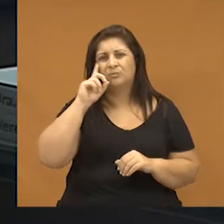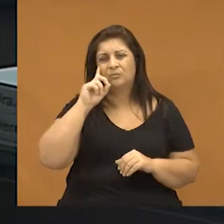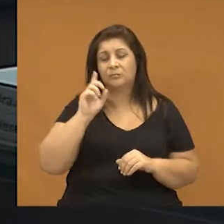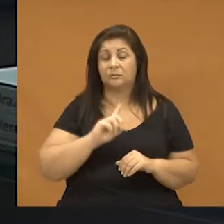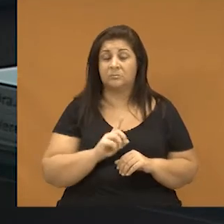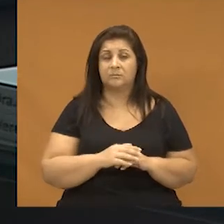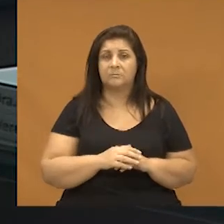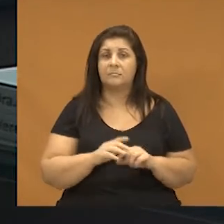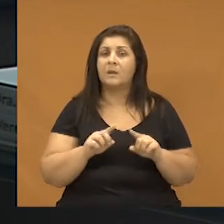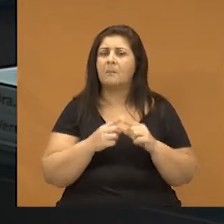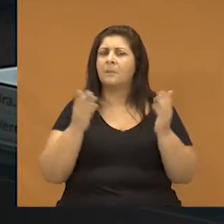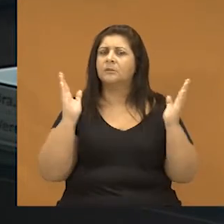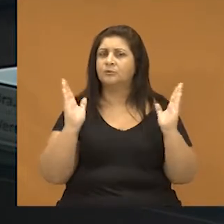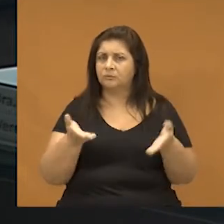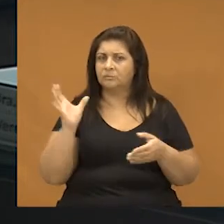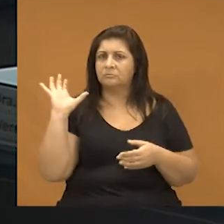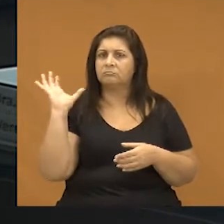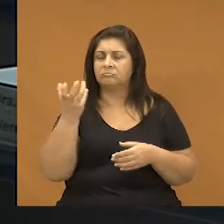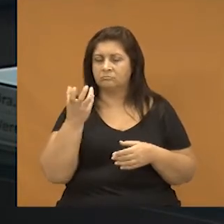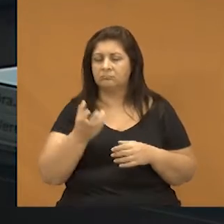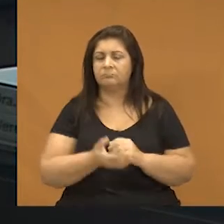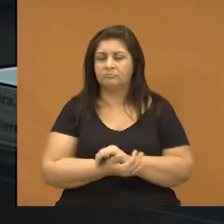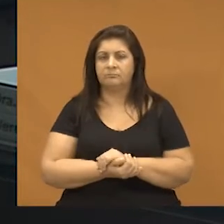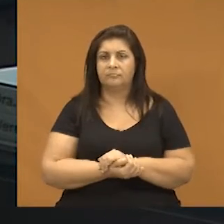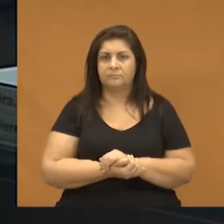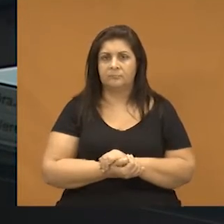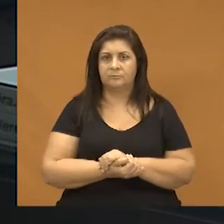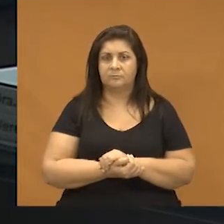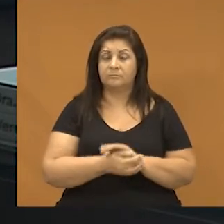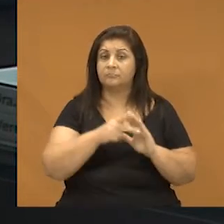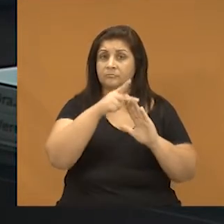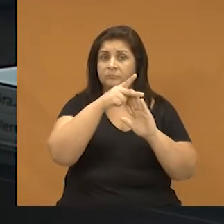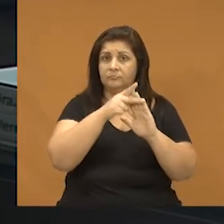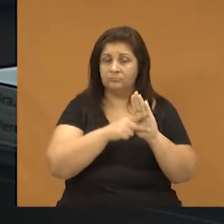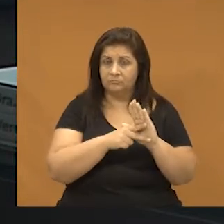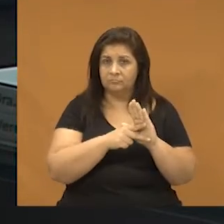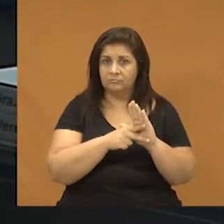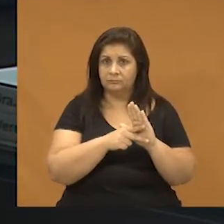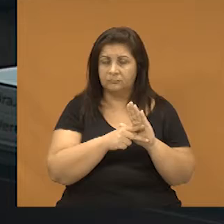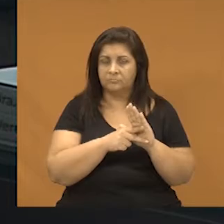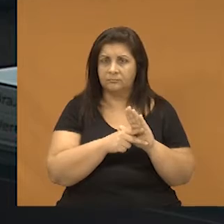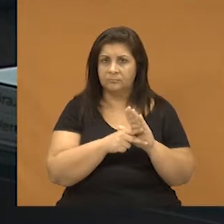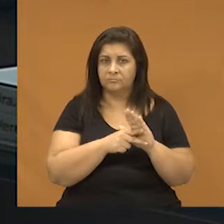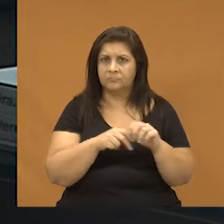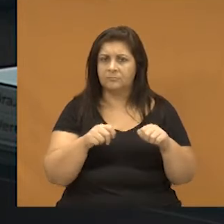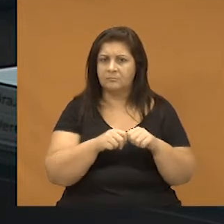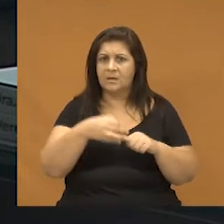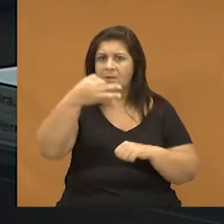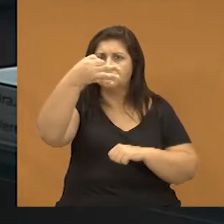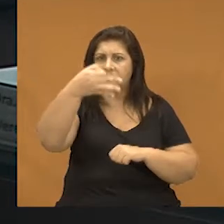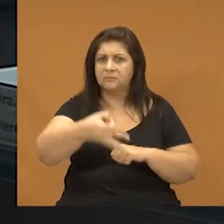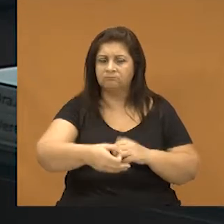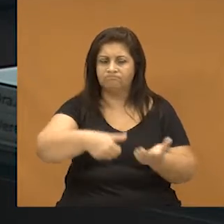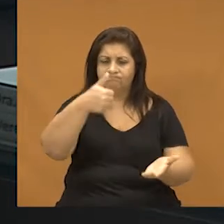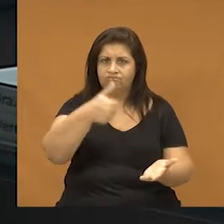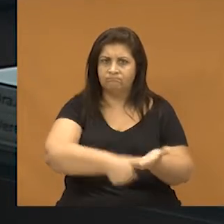comum, mas isso ocorre já de uma forma informal. Então, o projeto ele traz oficializar